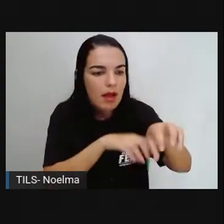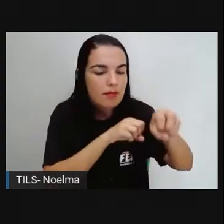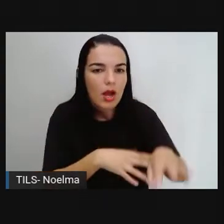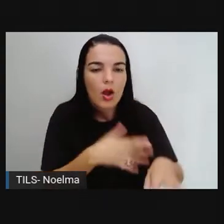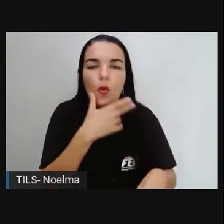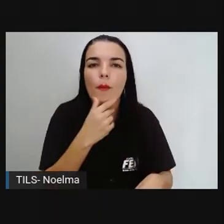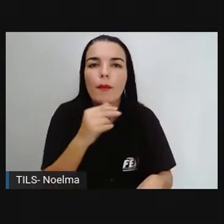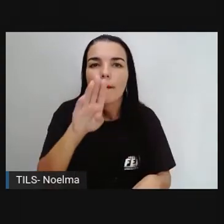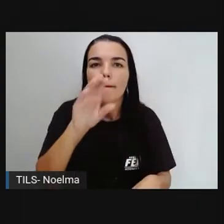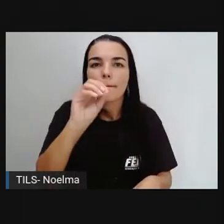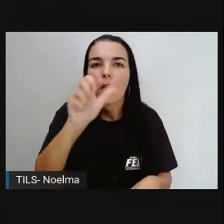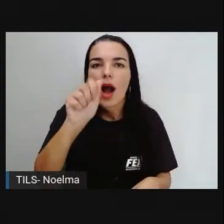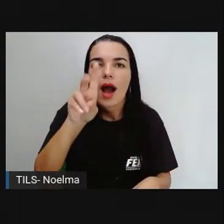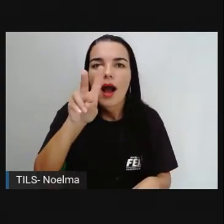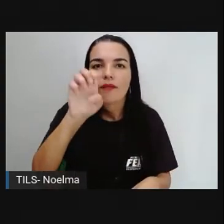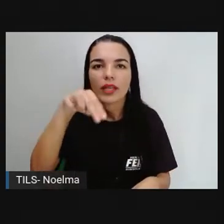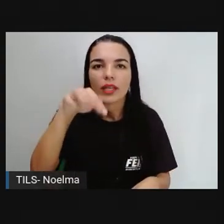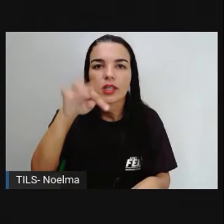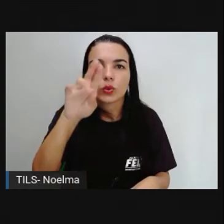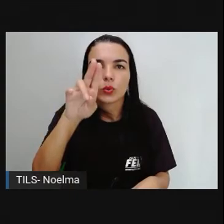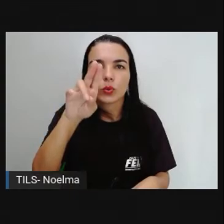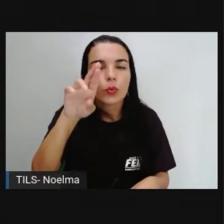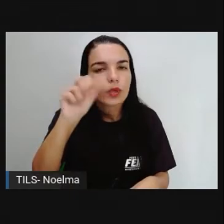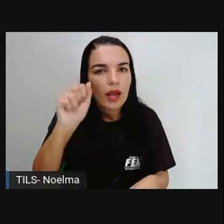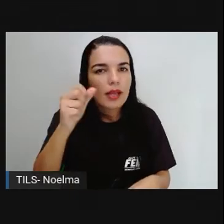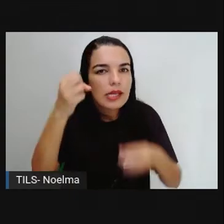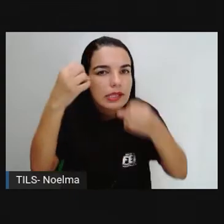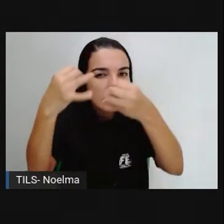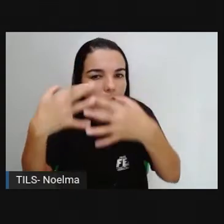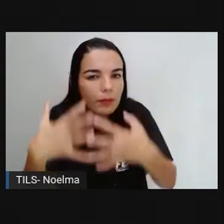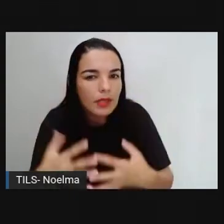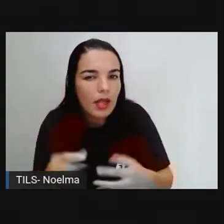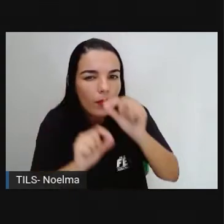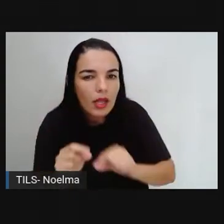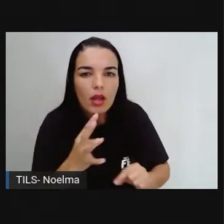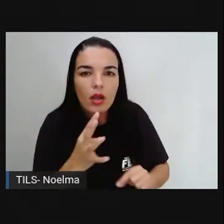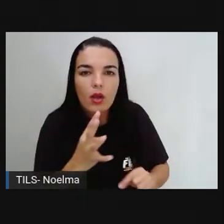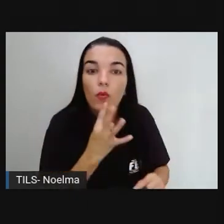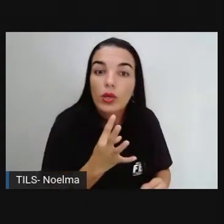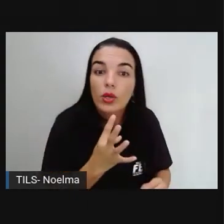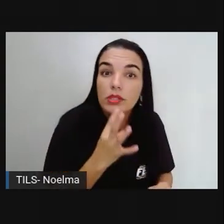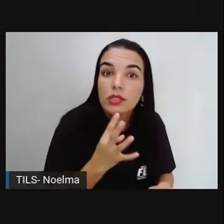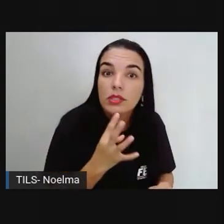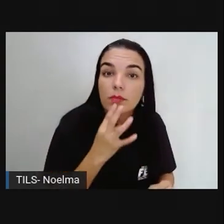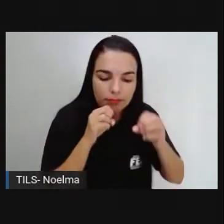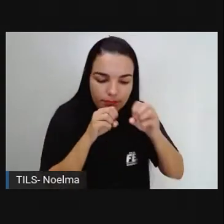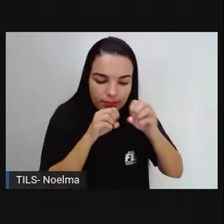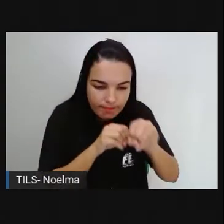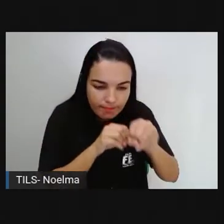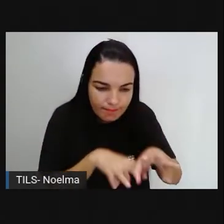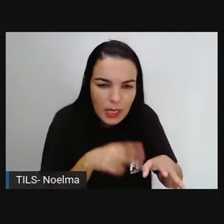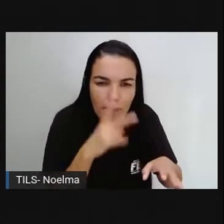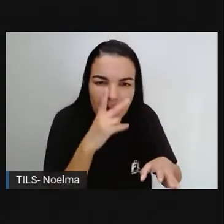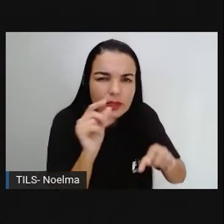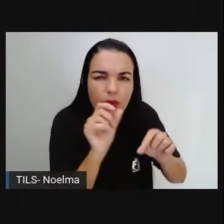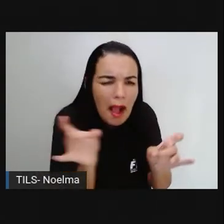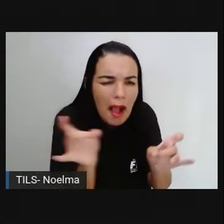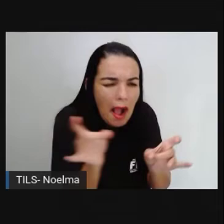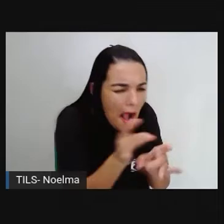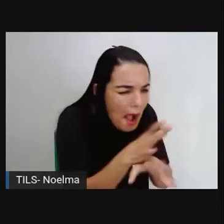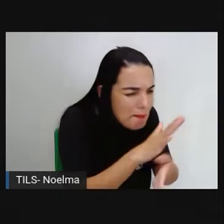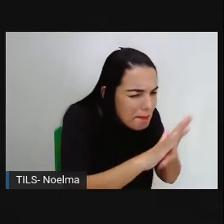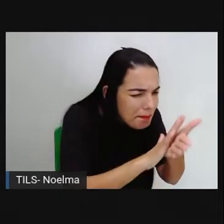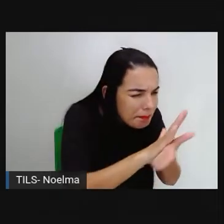de epistemicídio, né? Na verdade é isso, os conhecimentos indígenas estão sendo totalmente exterminados por conta de um